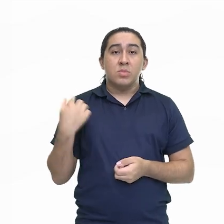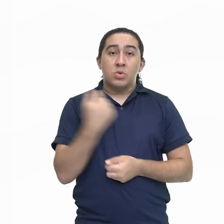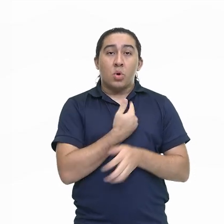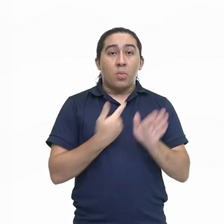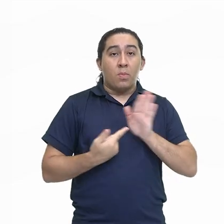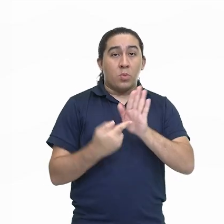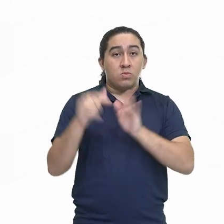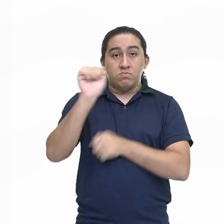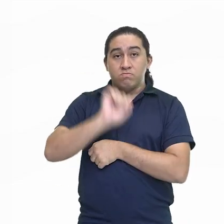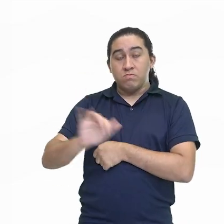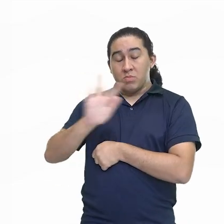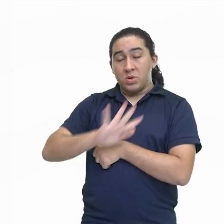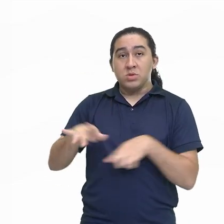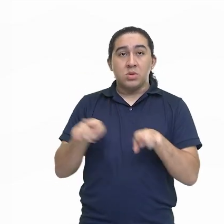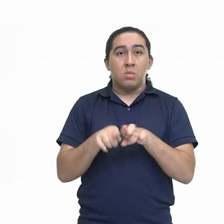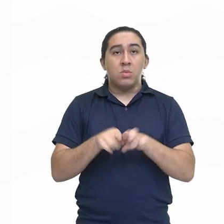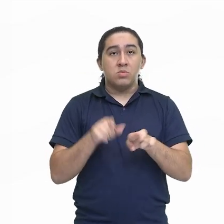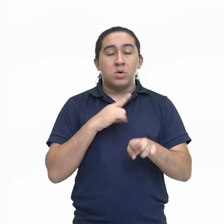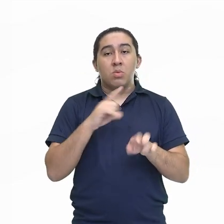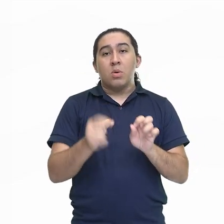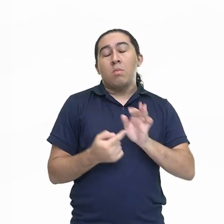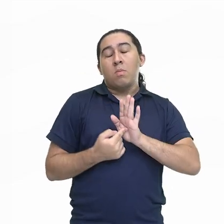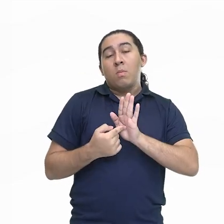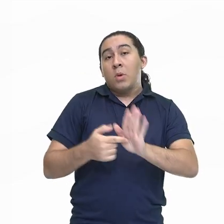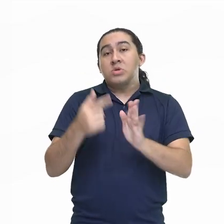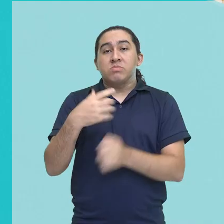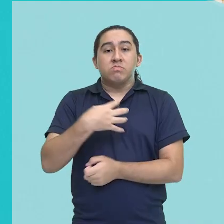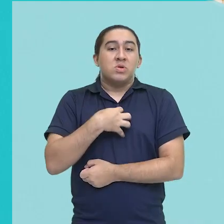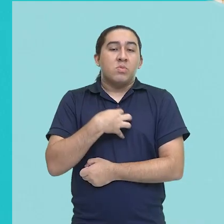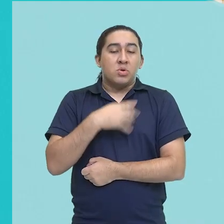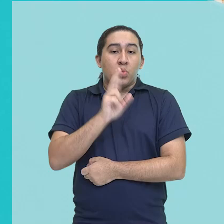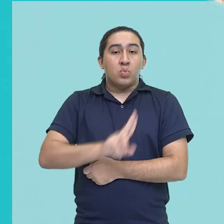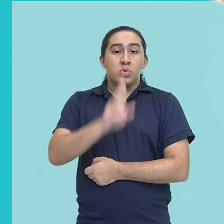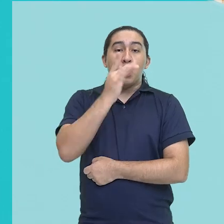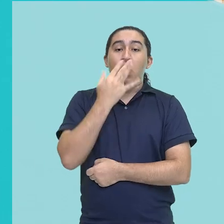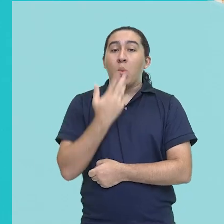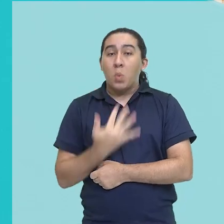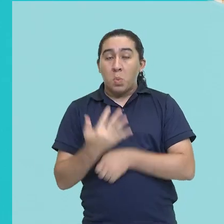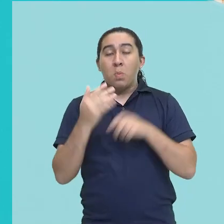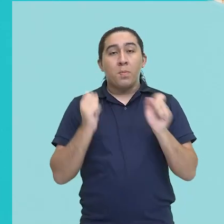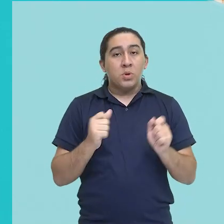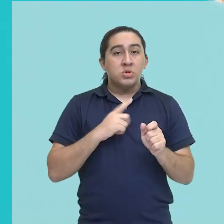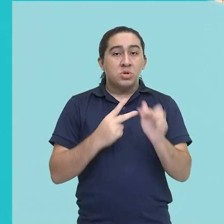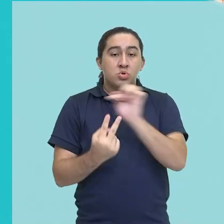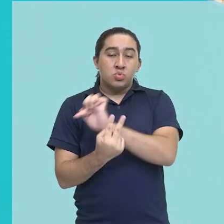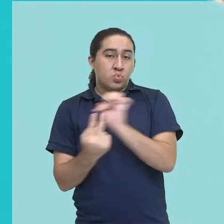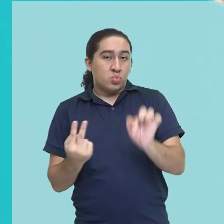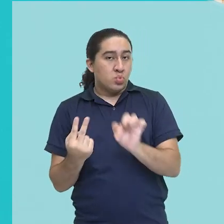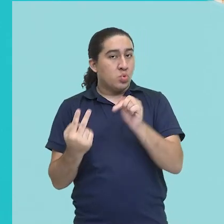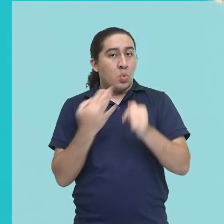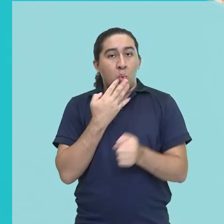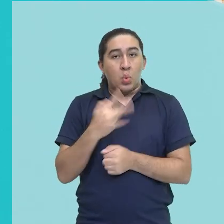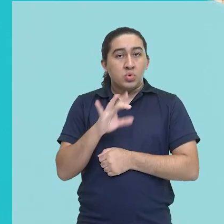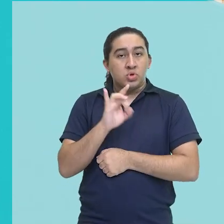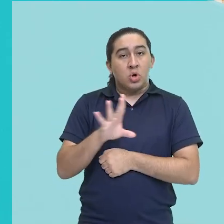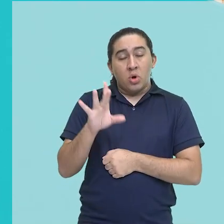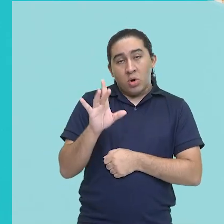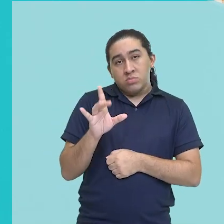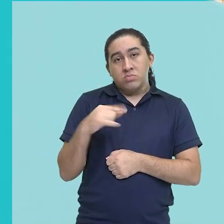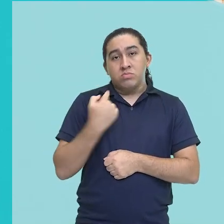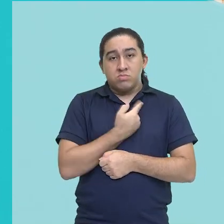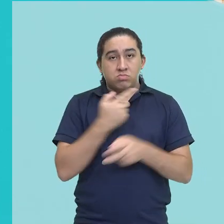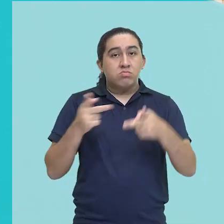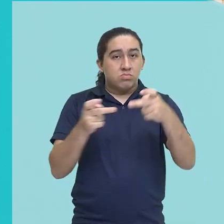nas imagens, que ela vai trazer as sensações através das cores, elas podem ser monocromáticas. Nós vimos nas obras de